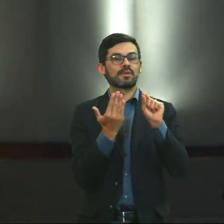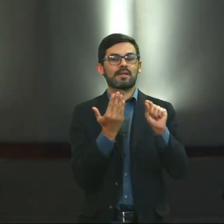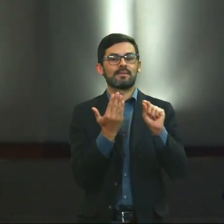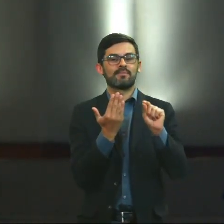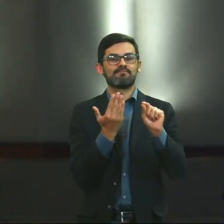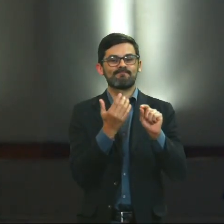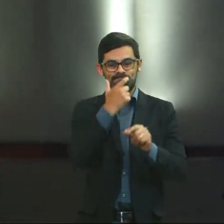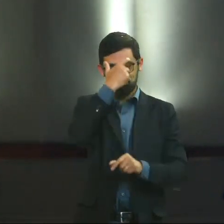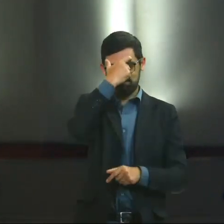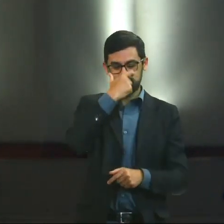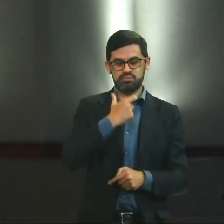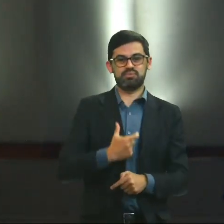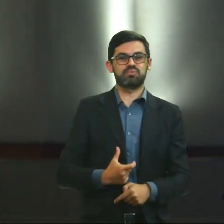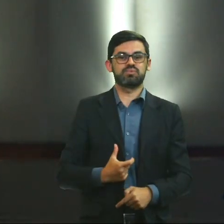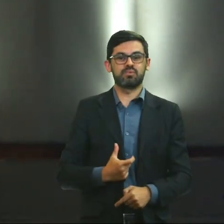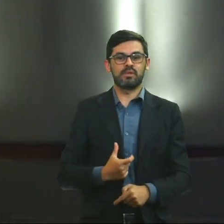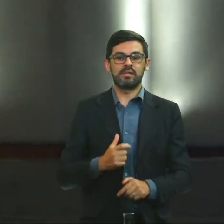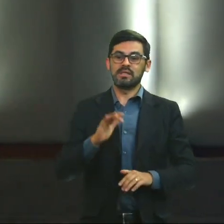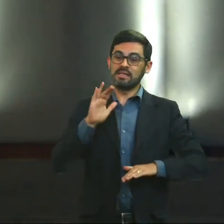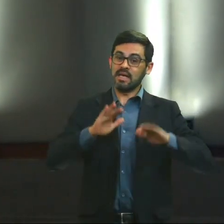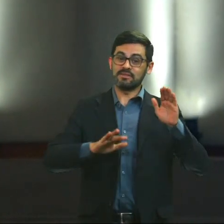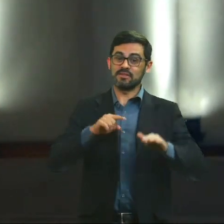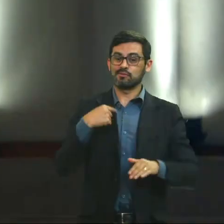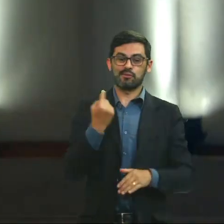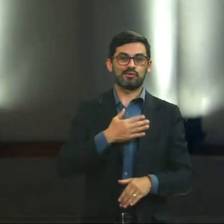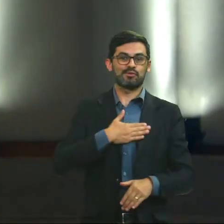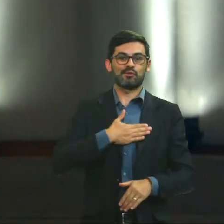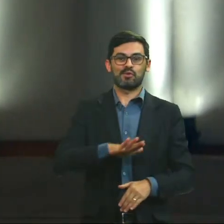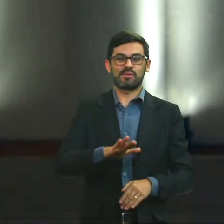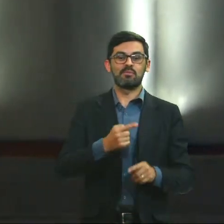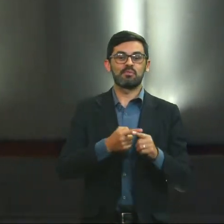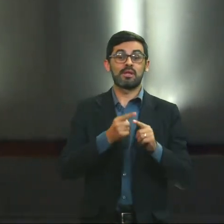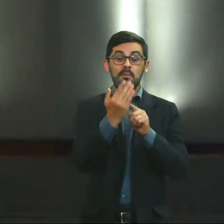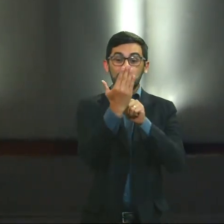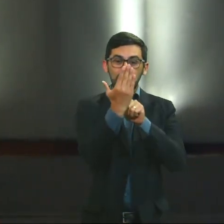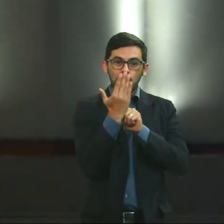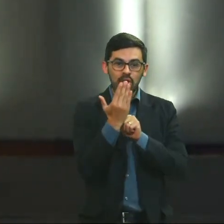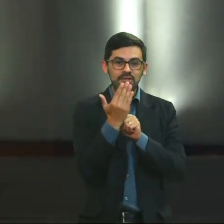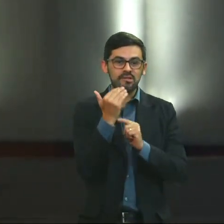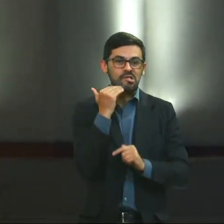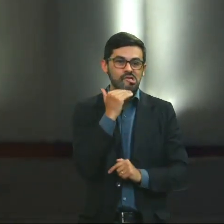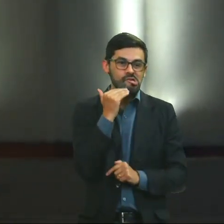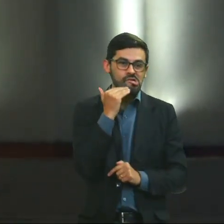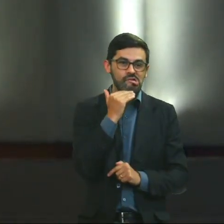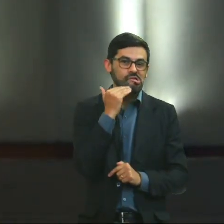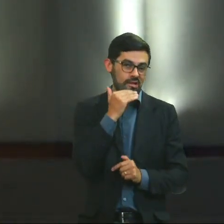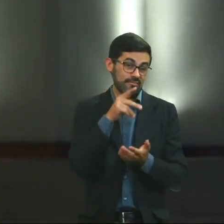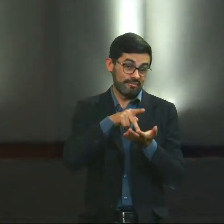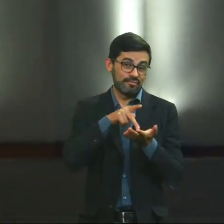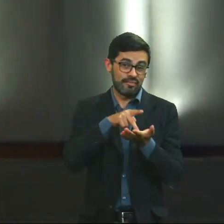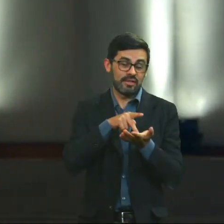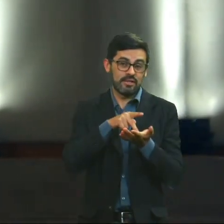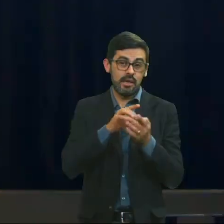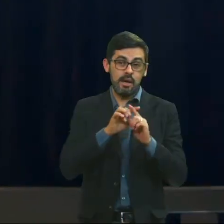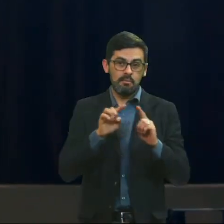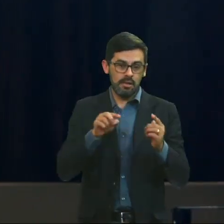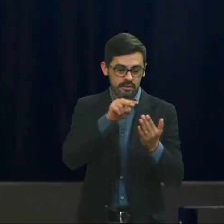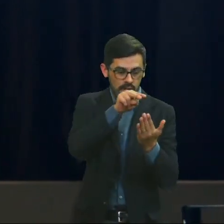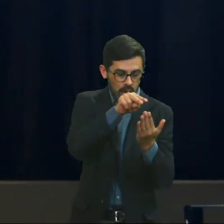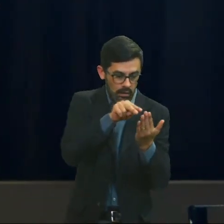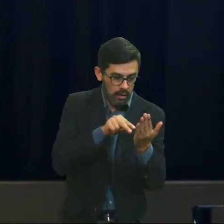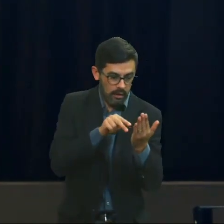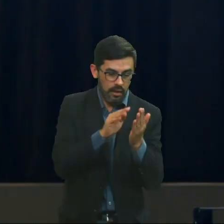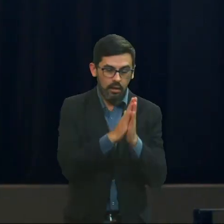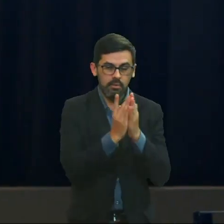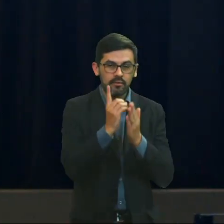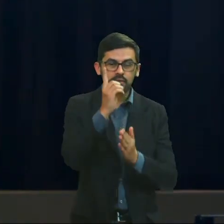quem nós somos. E às vezes a gente não gosta, porque ela mostra tantas imperfeições. Mas quando a gente lê a